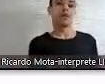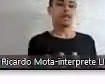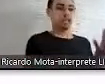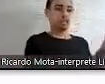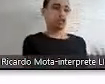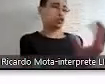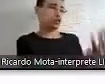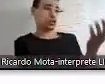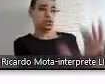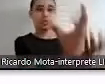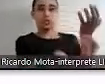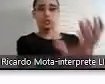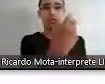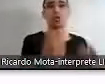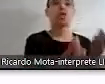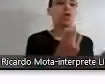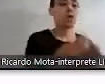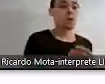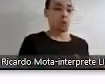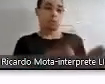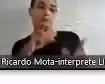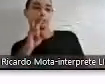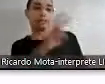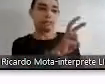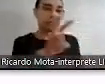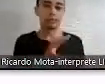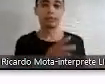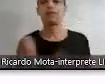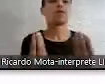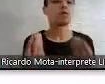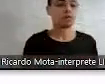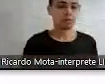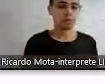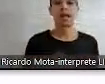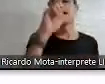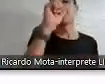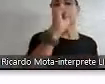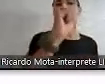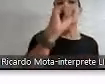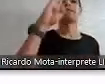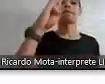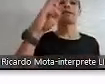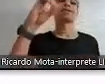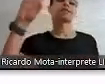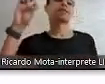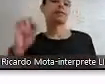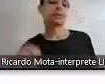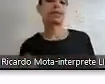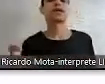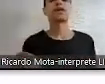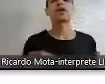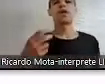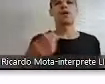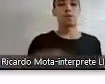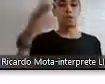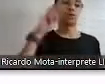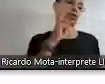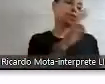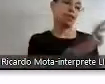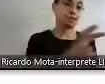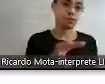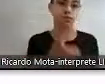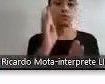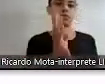Não só pela documentação, o AVCB, né, que é o auto de vistoria para o bombeiro, mas para dar realmente a segurança, evitar os incêndios, que